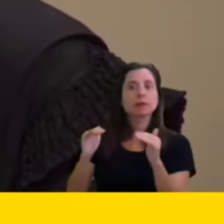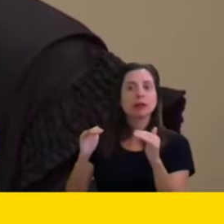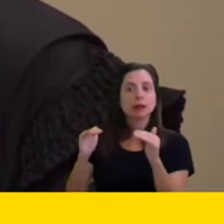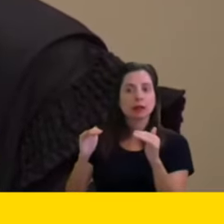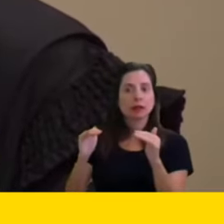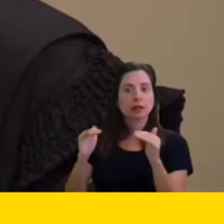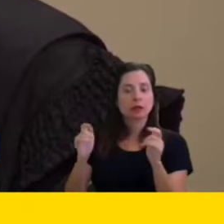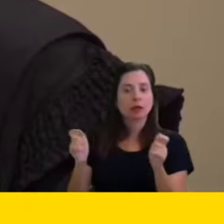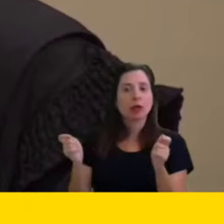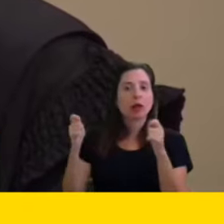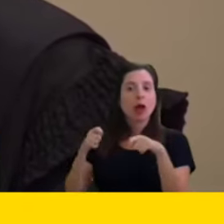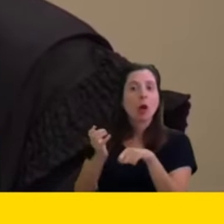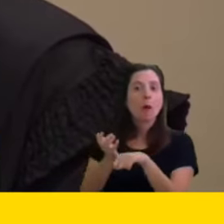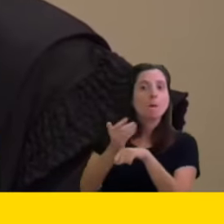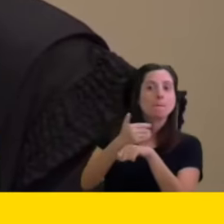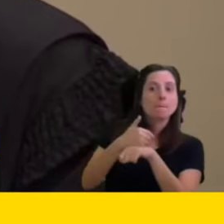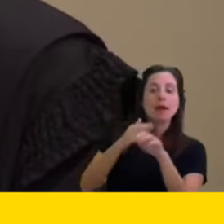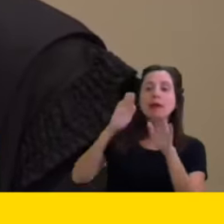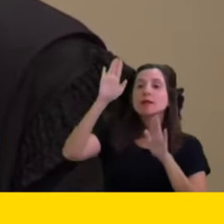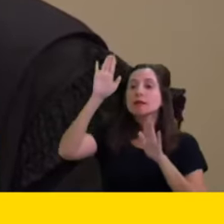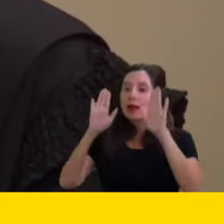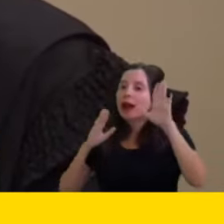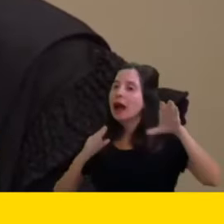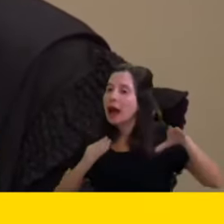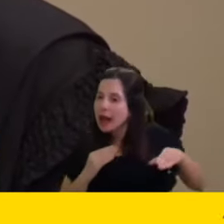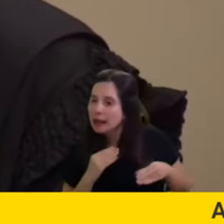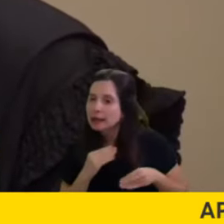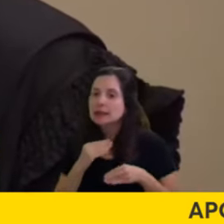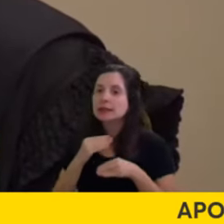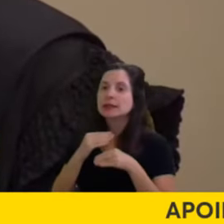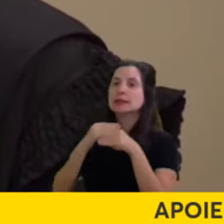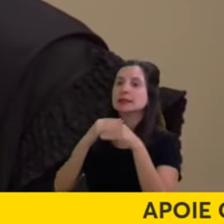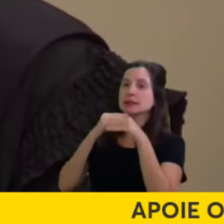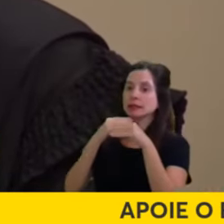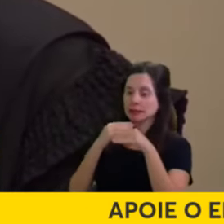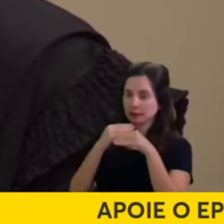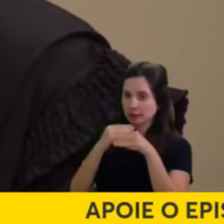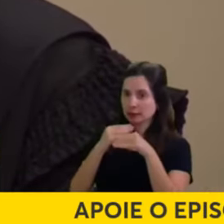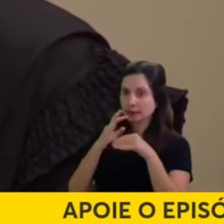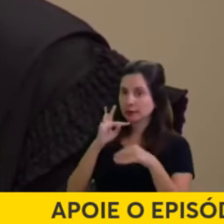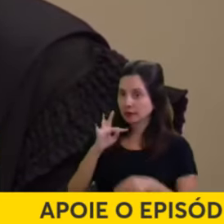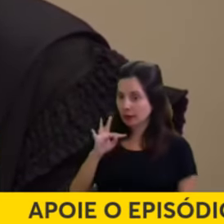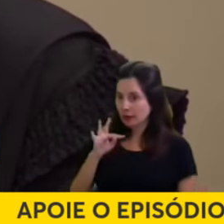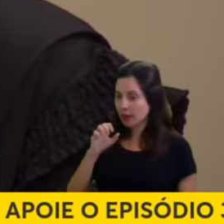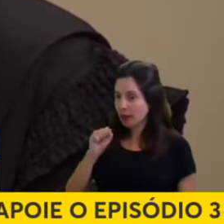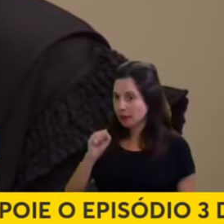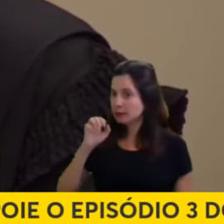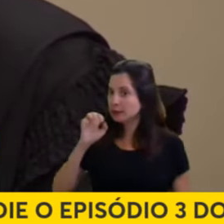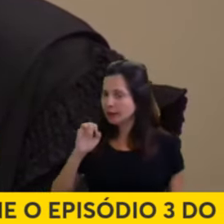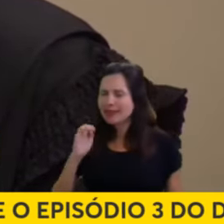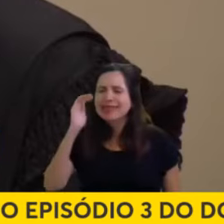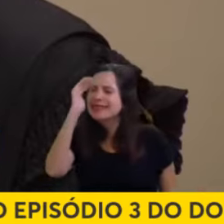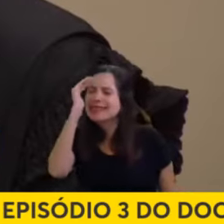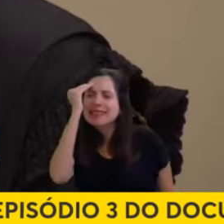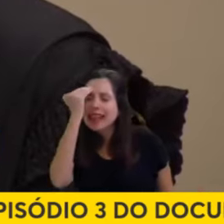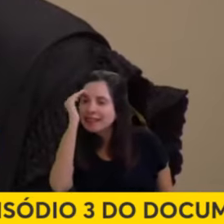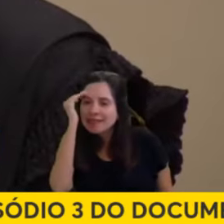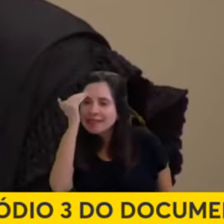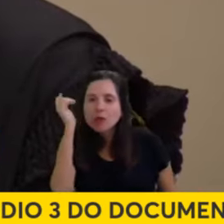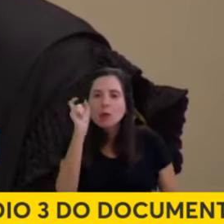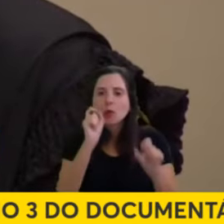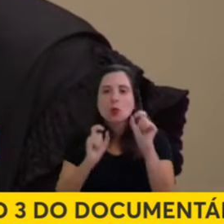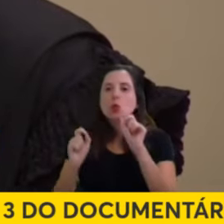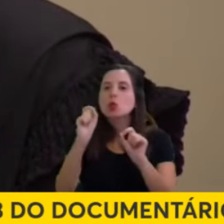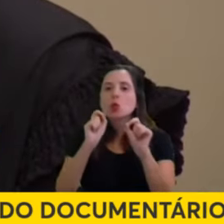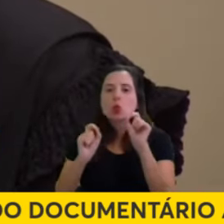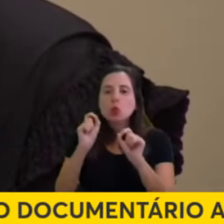médio acresça ainda que no julgado paradigma do TSE entendeu-se que as palavras a presença das denominadas mic